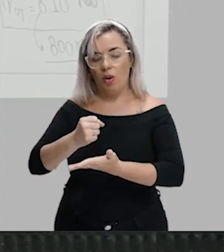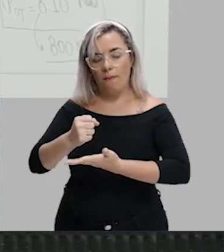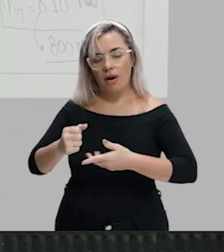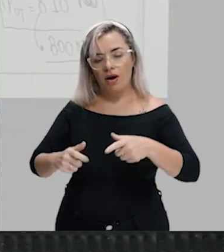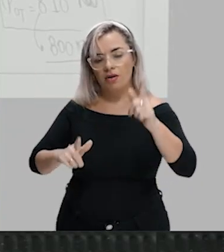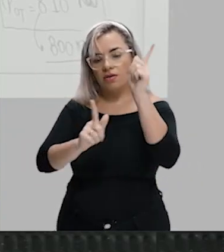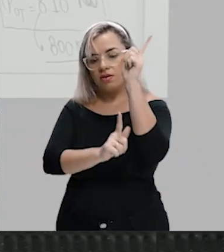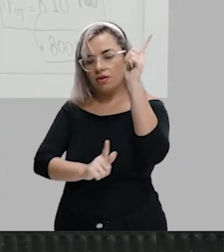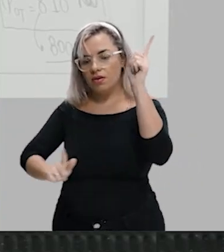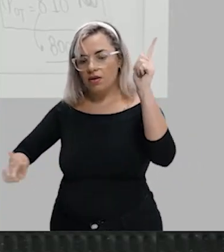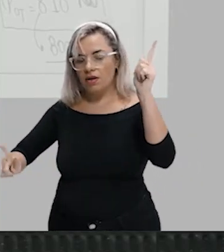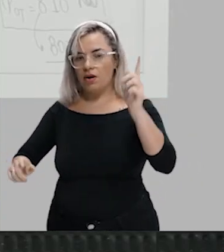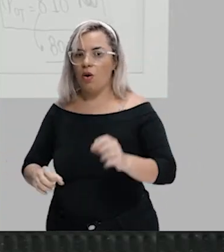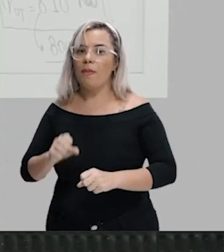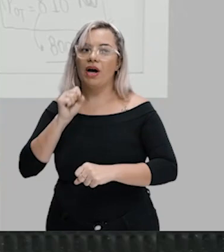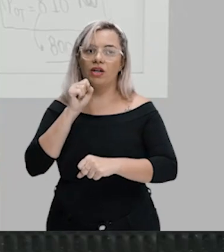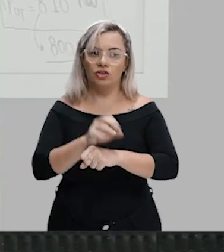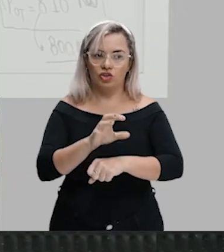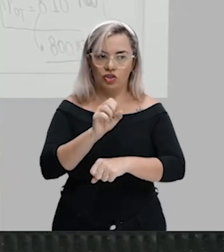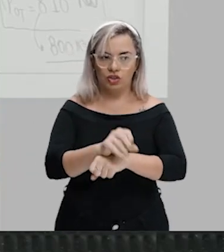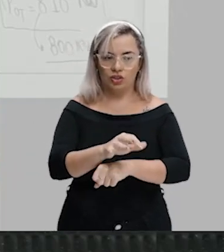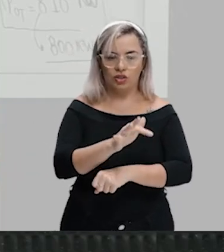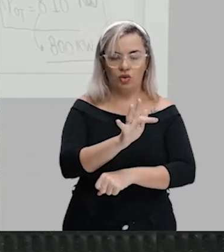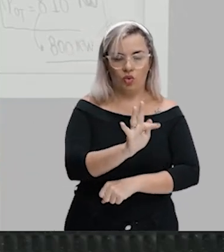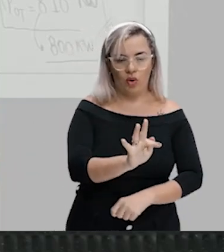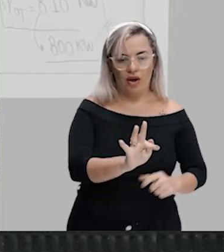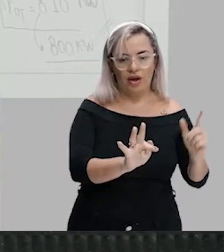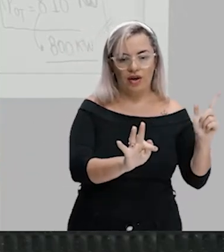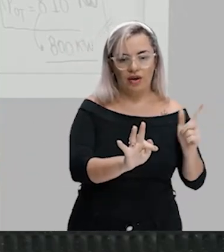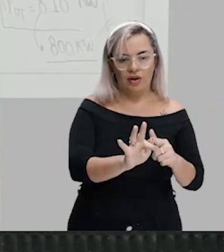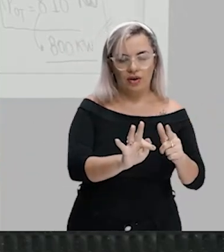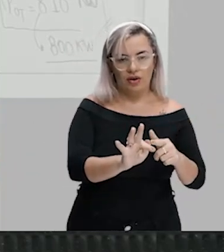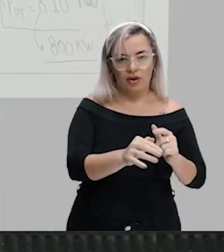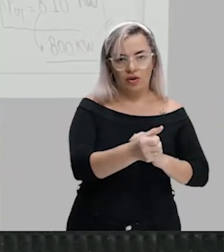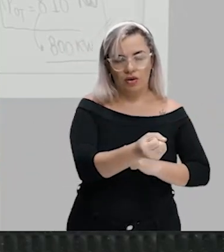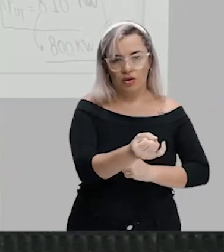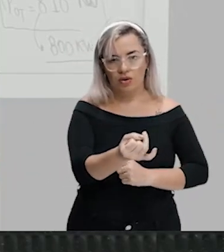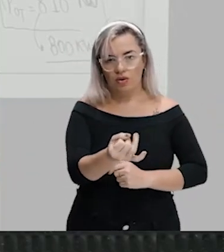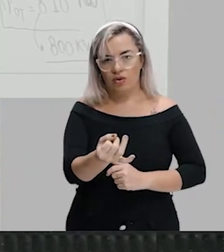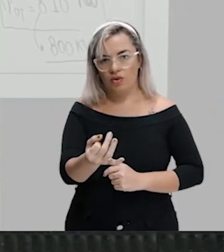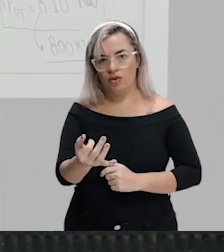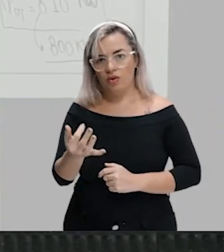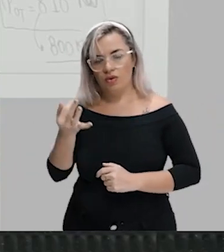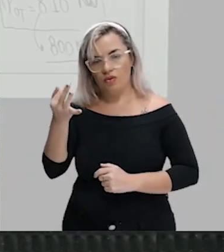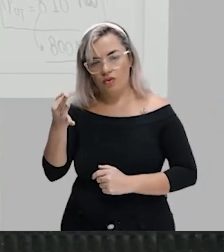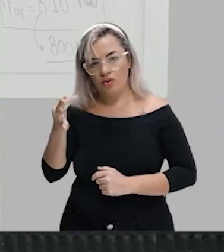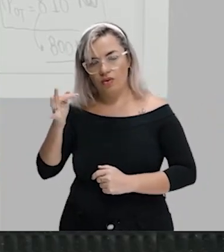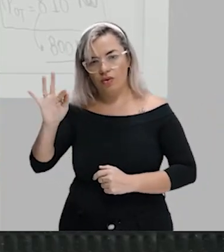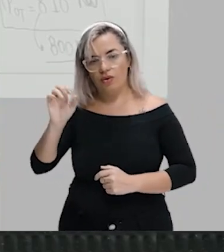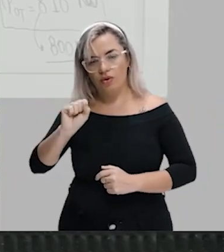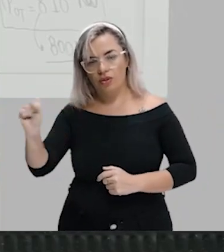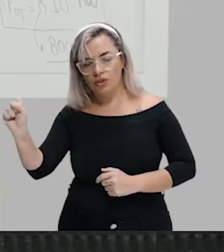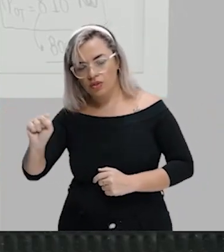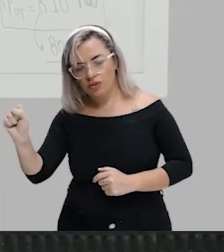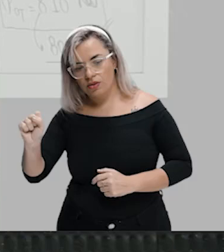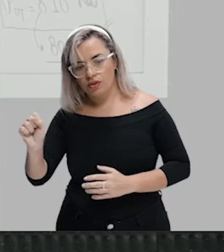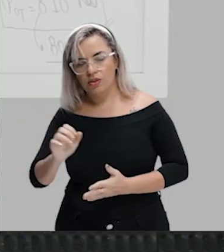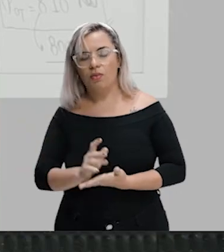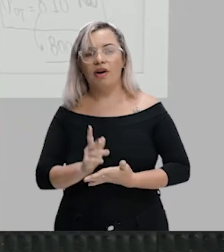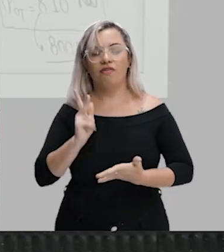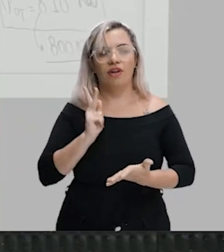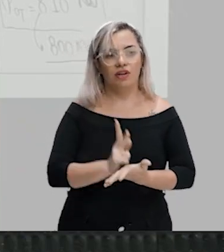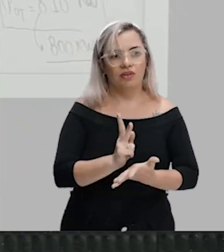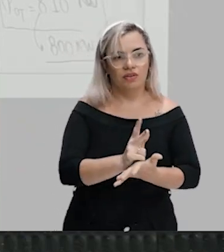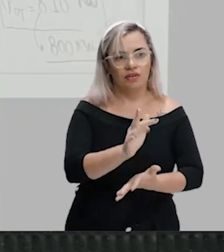uma frequência, né? Quando ele fala em uma quantidade de fenômenos por segundo, né, por uma quantidade de tempo, isso é uma